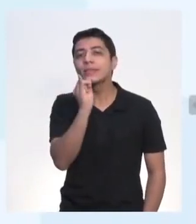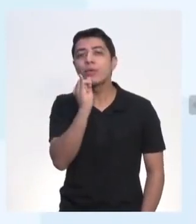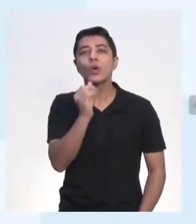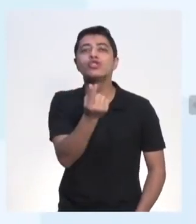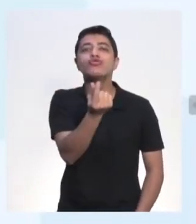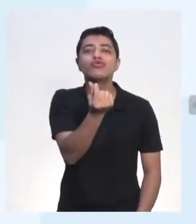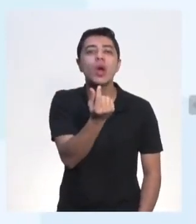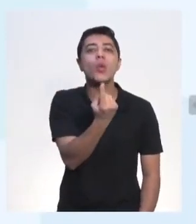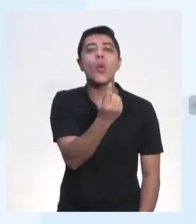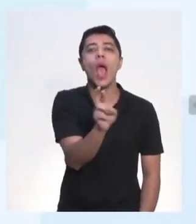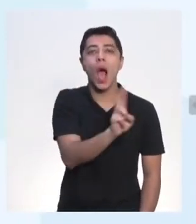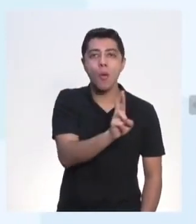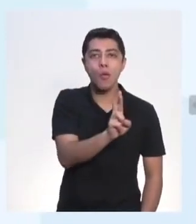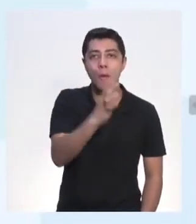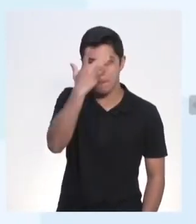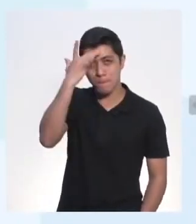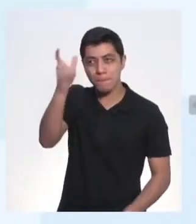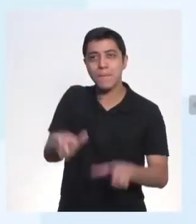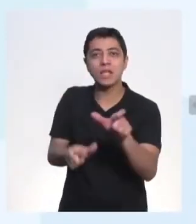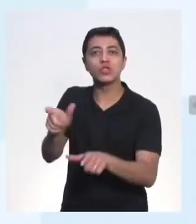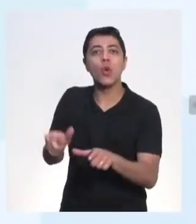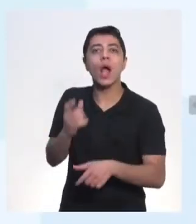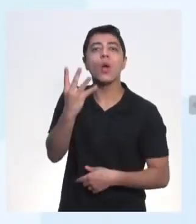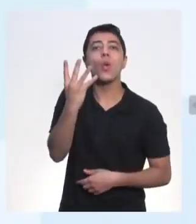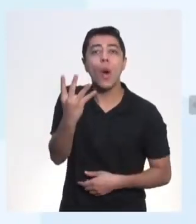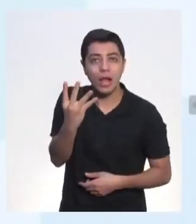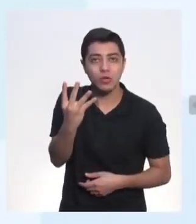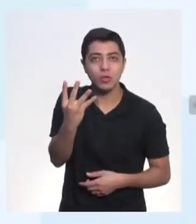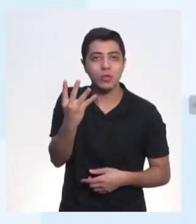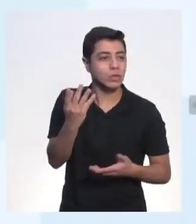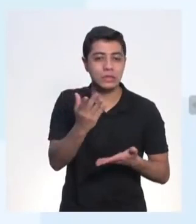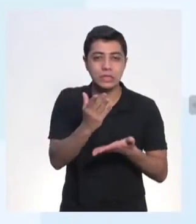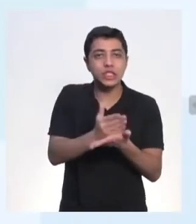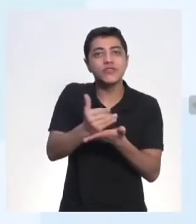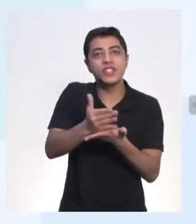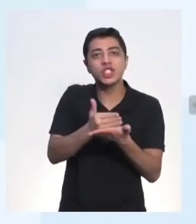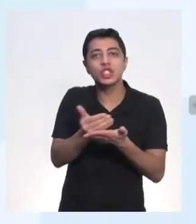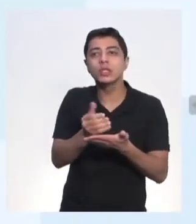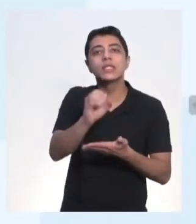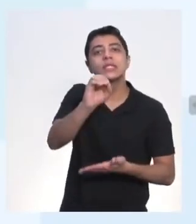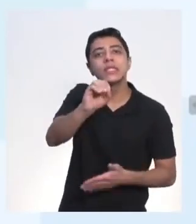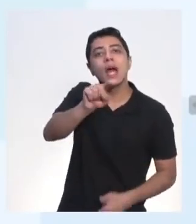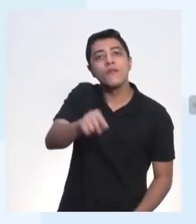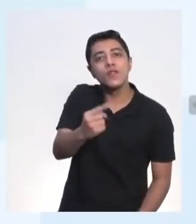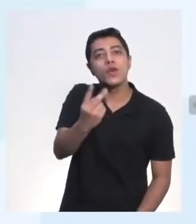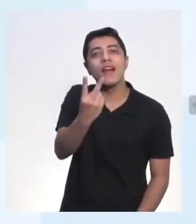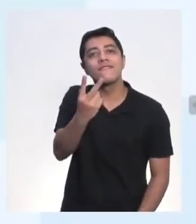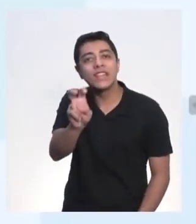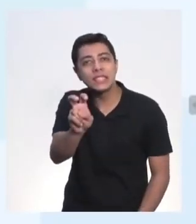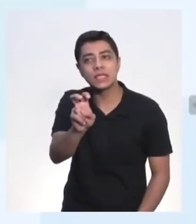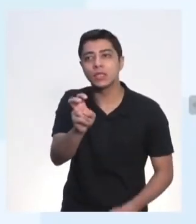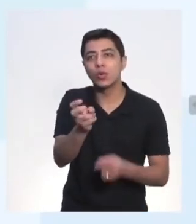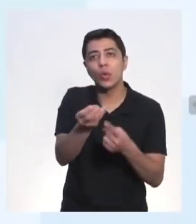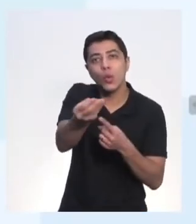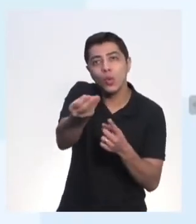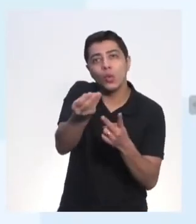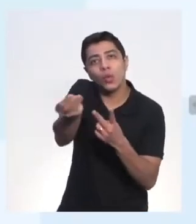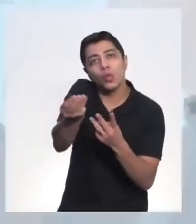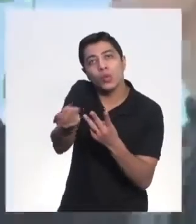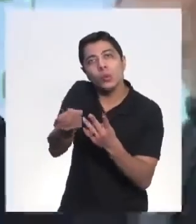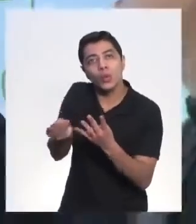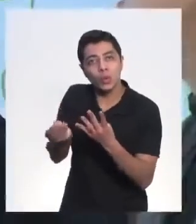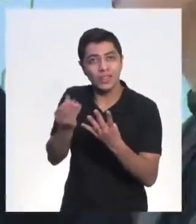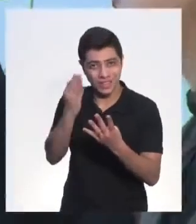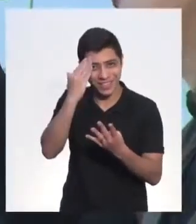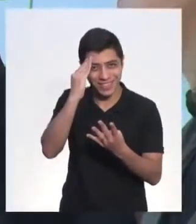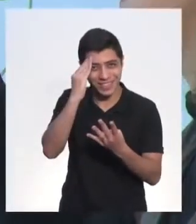põe 0,25, tá? Poderia ser assim também. Agora, 2 elevado a menos 1 é 1 sobre 2 elevado a